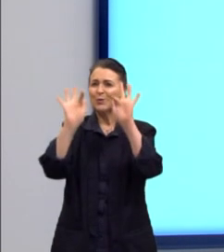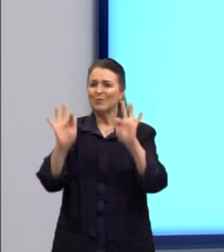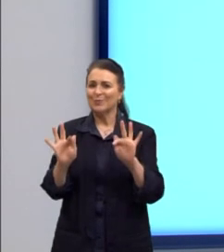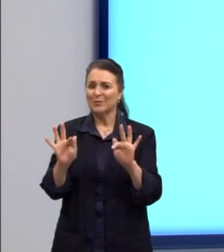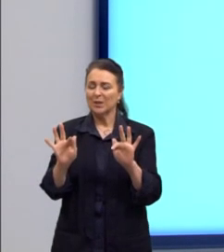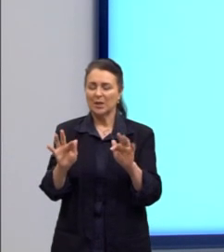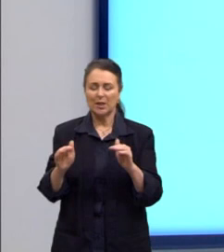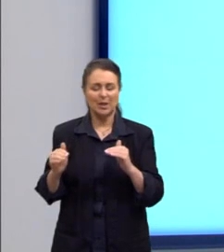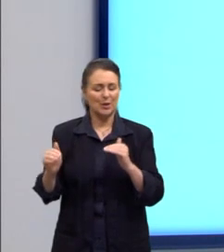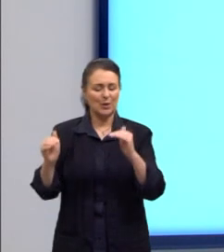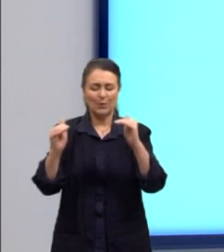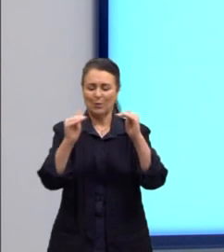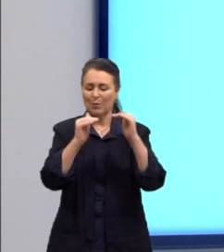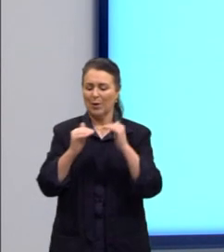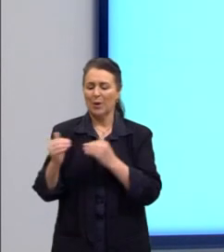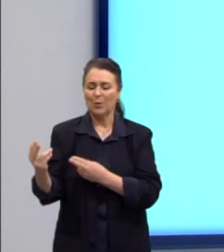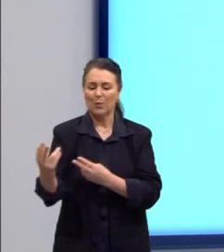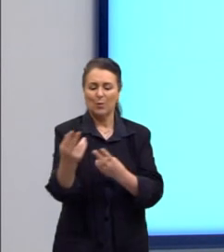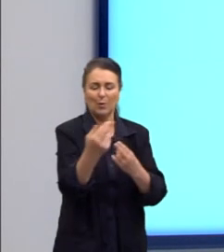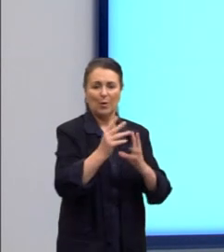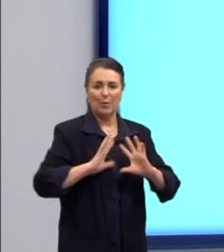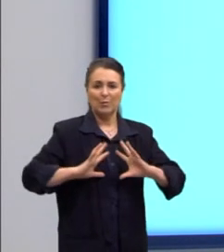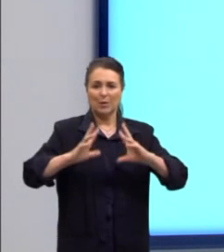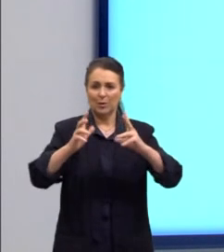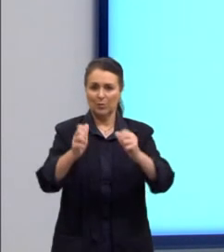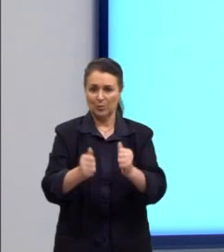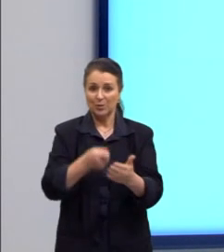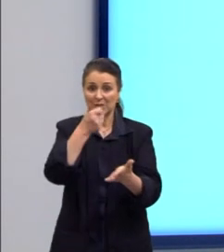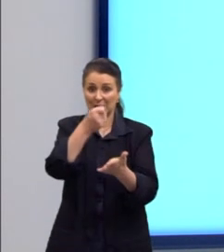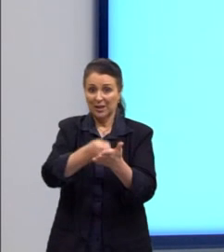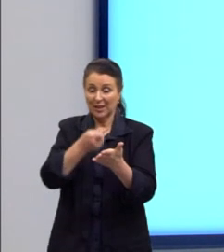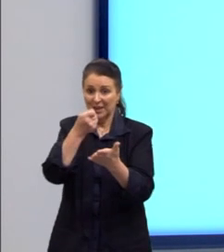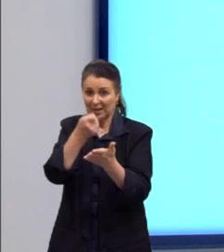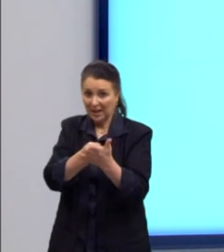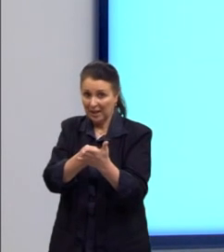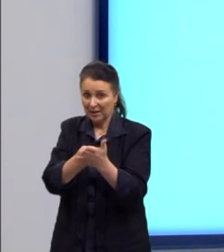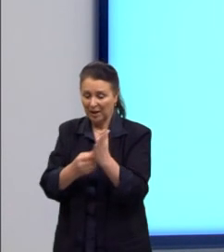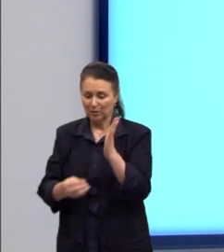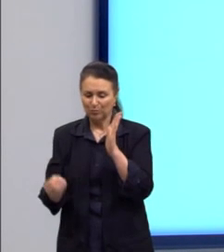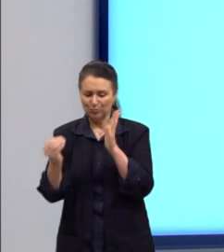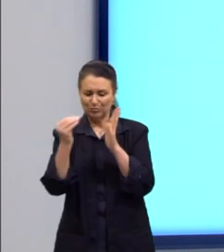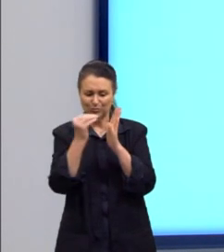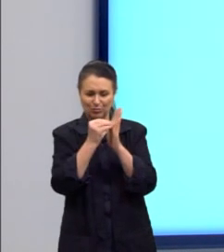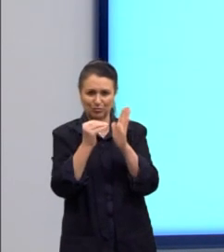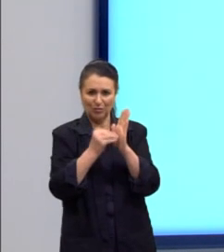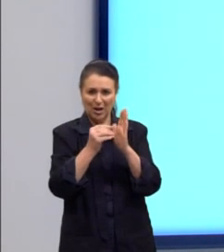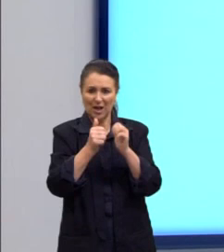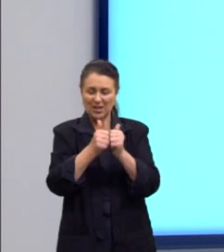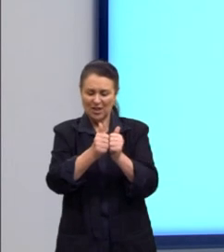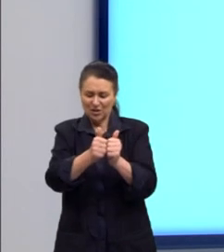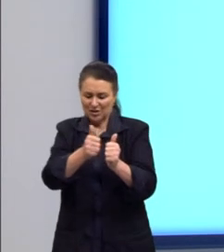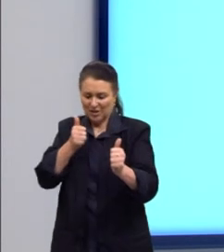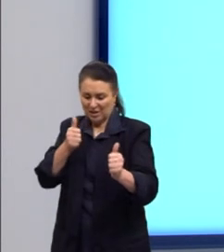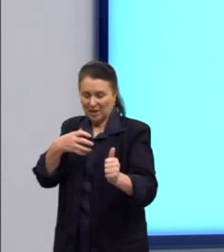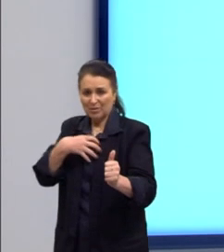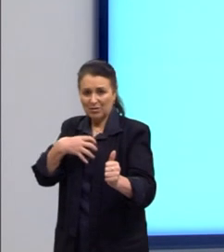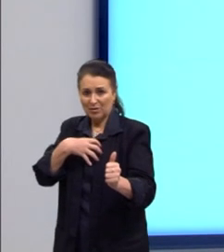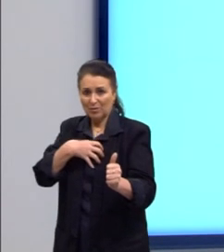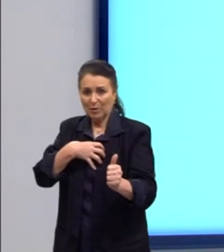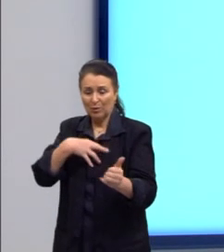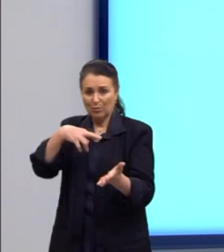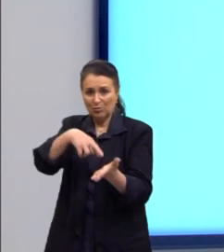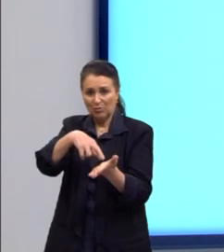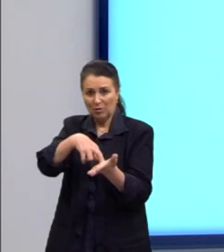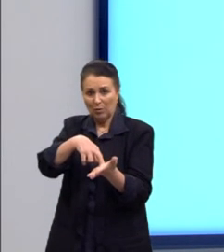não é igual para todo mundo a tentativa de se encaixar nesse modelo cria distância do sentimentos reais e